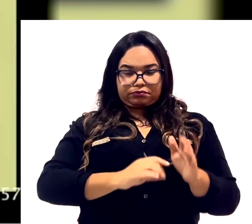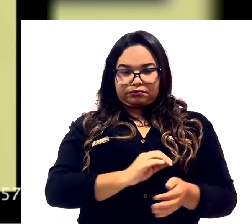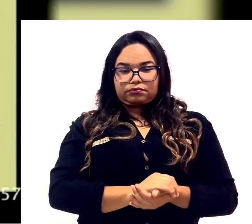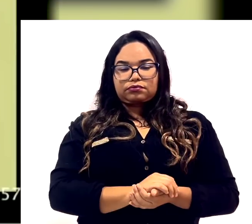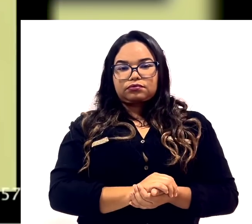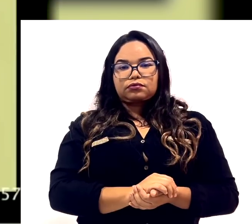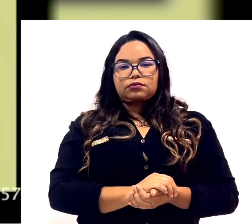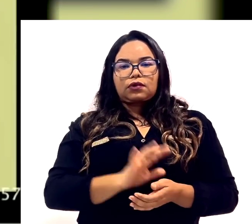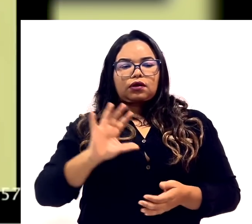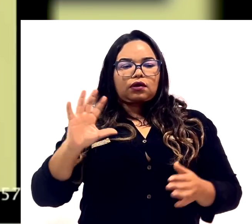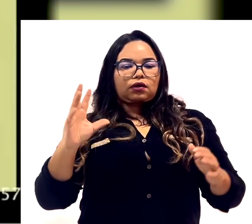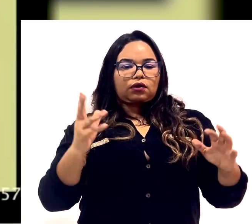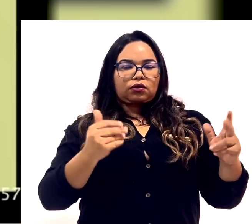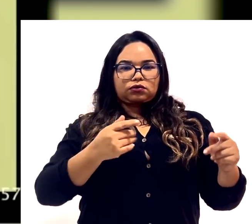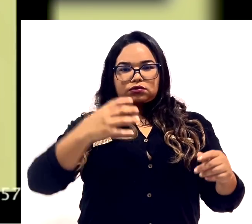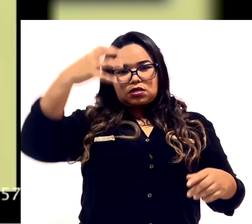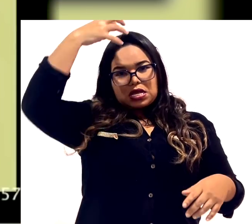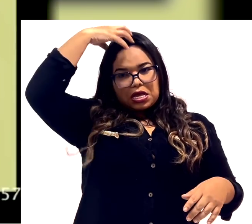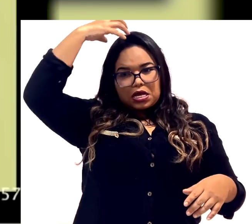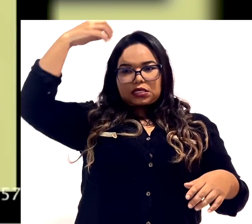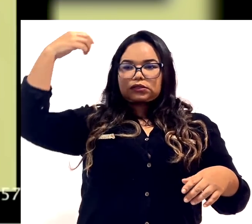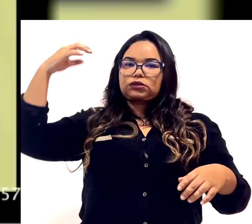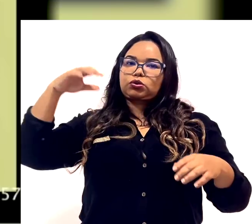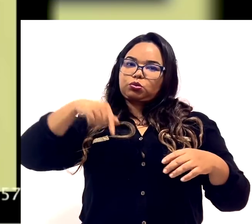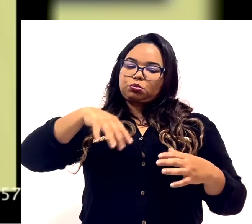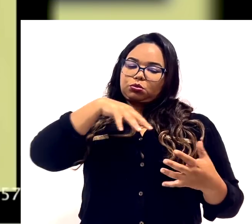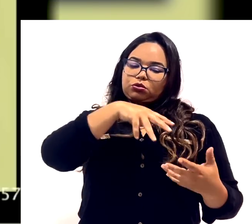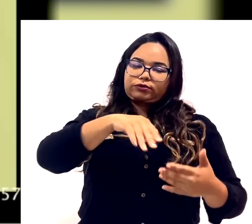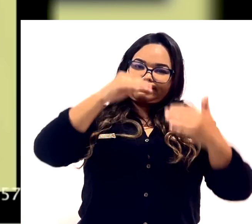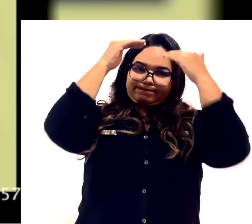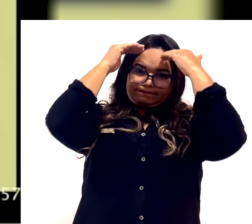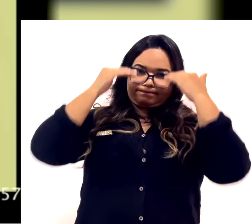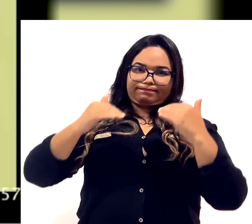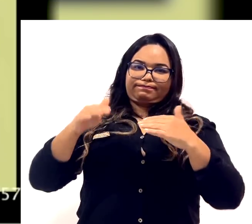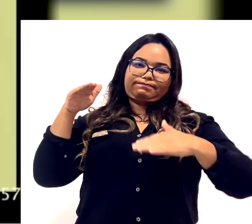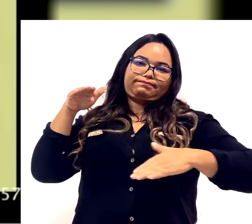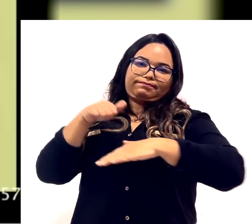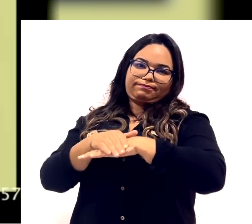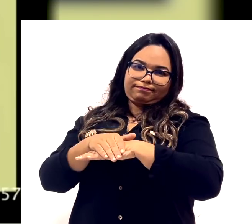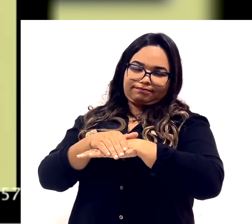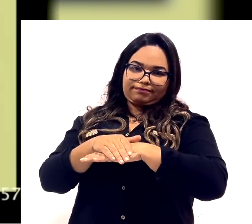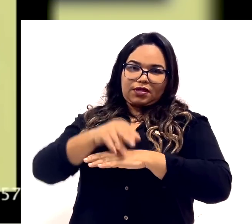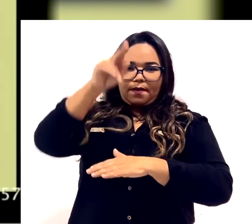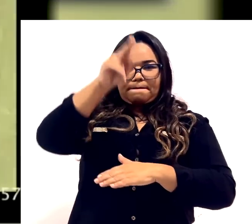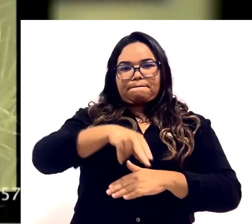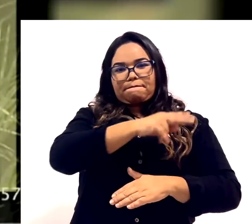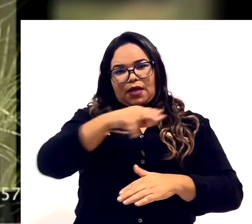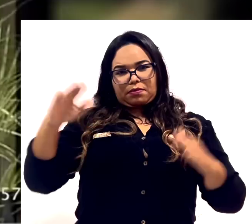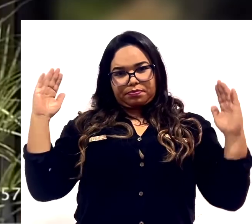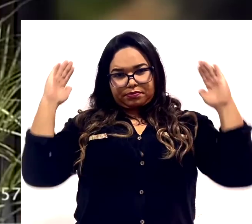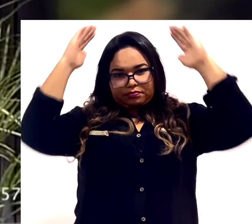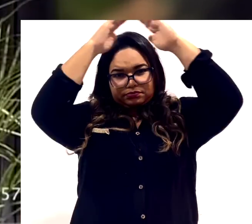Todos os soberanos da terra são seus súditos e devem se submeter a ele.